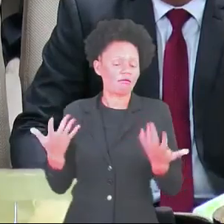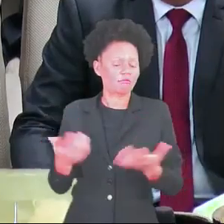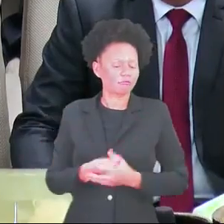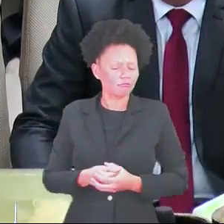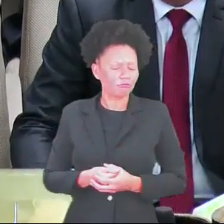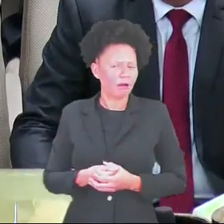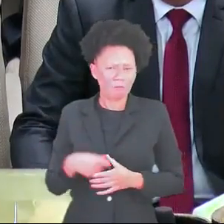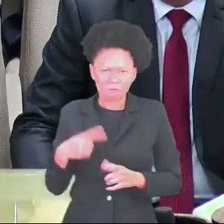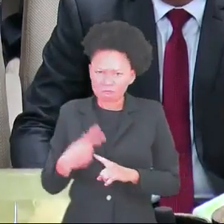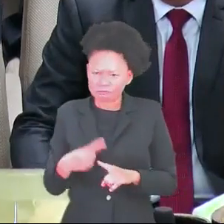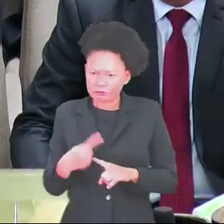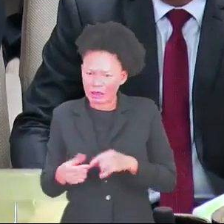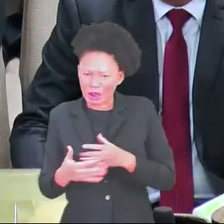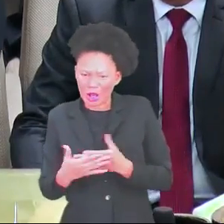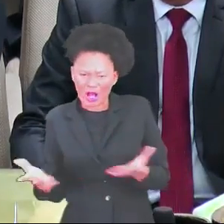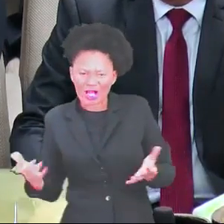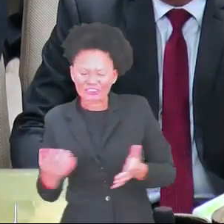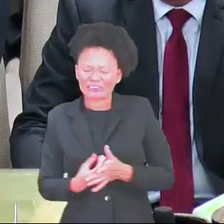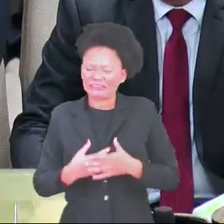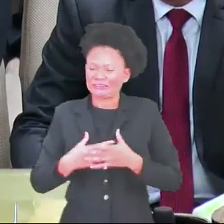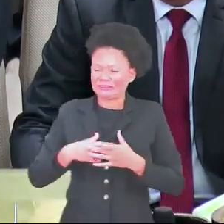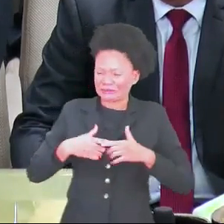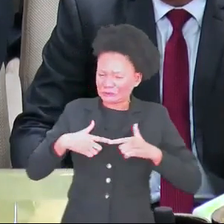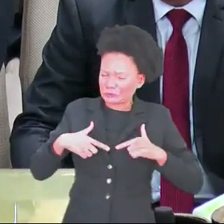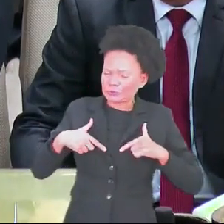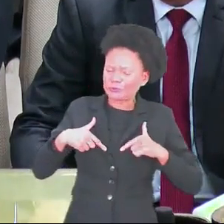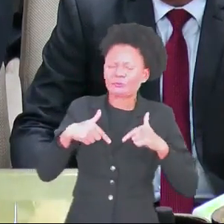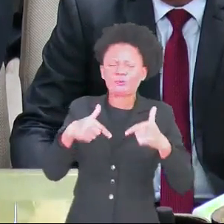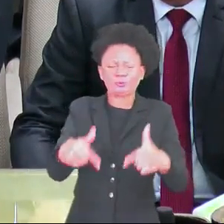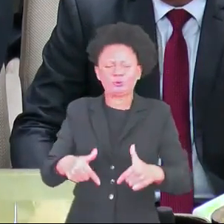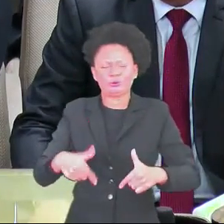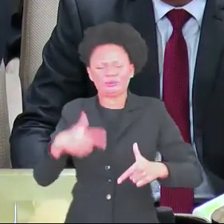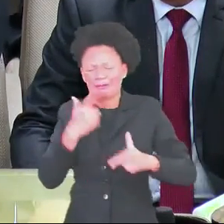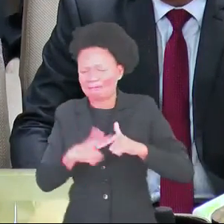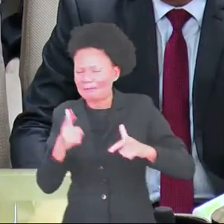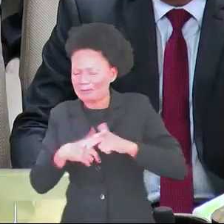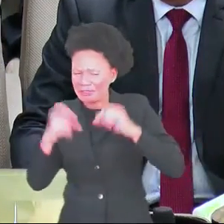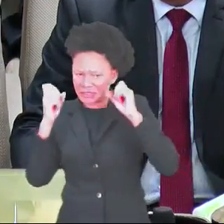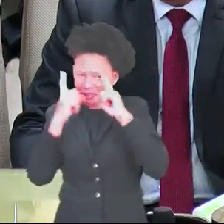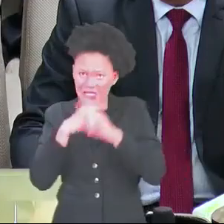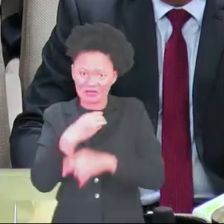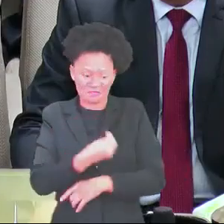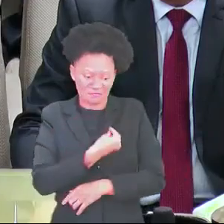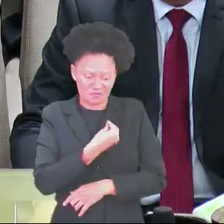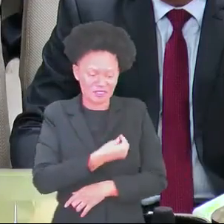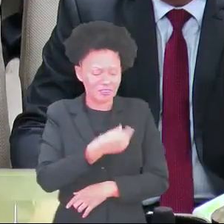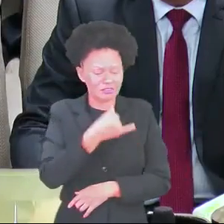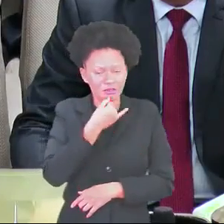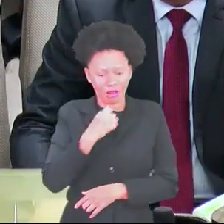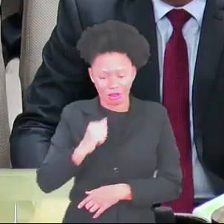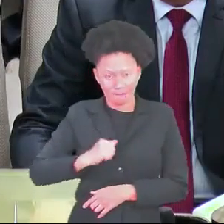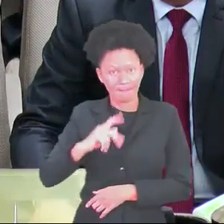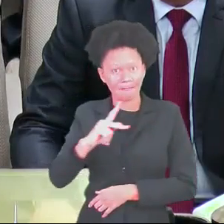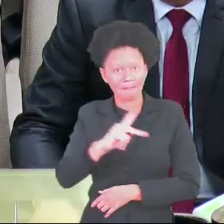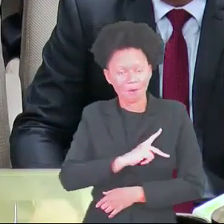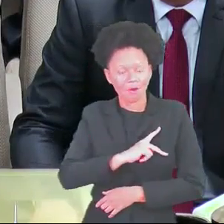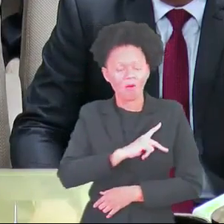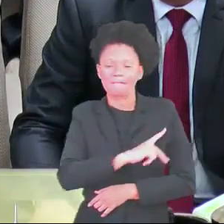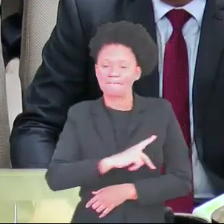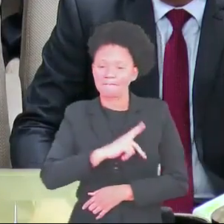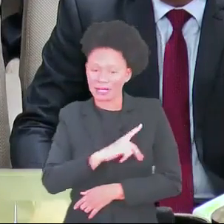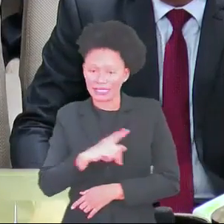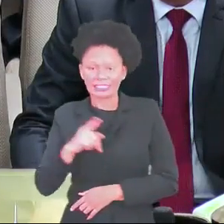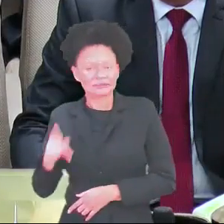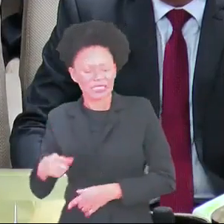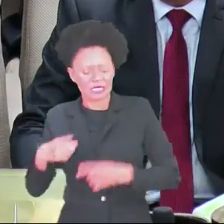Não é por causa da tribulação e da luta que nós temos que viver triste. O apóstolo Paulo diz que ele era